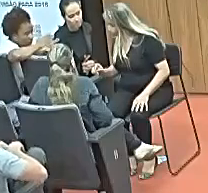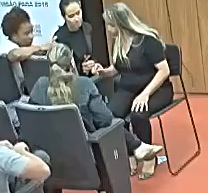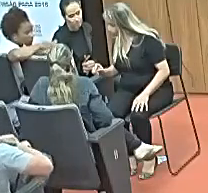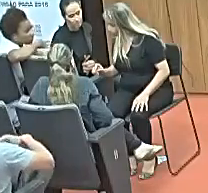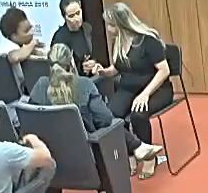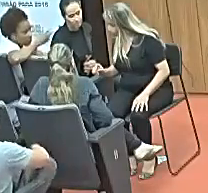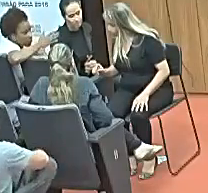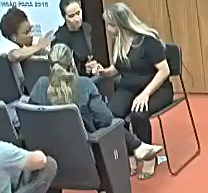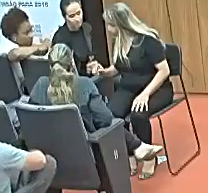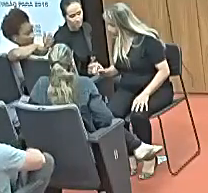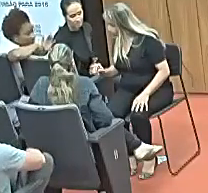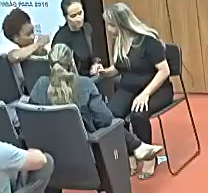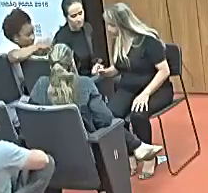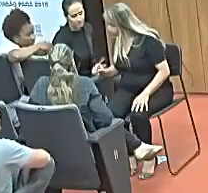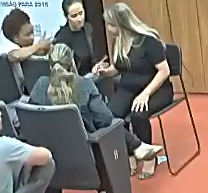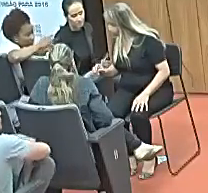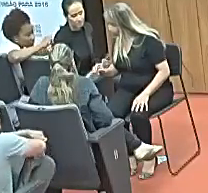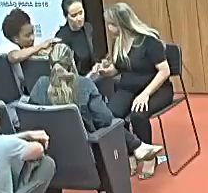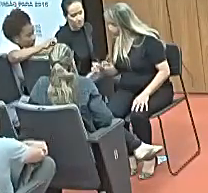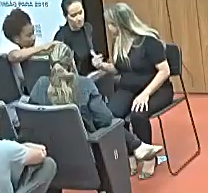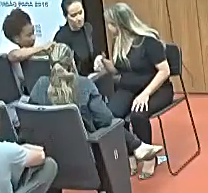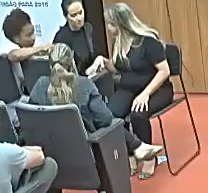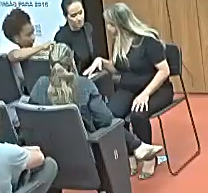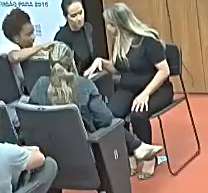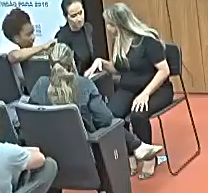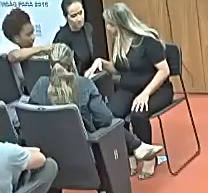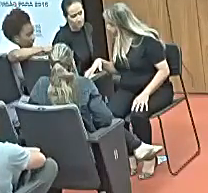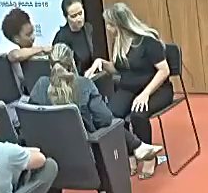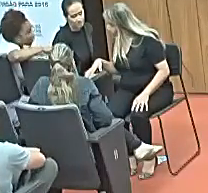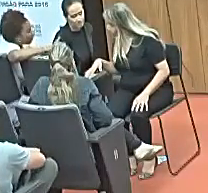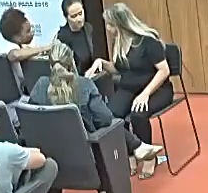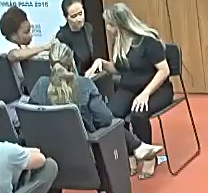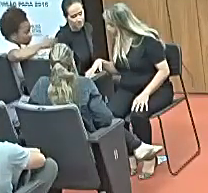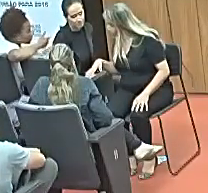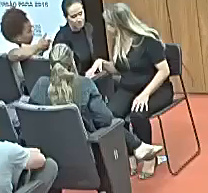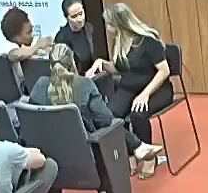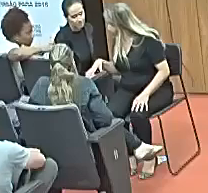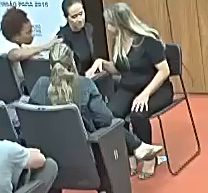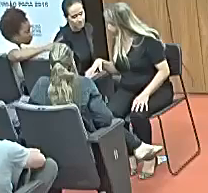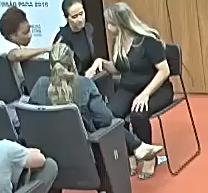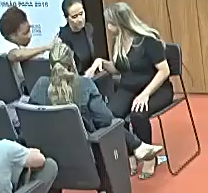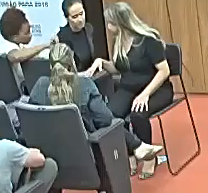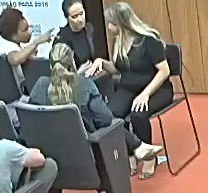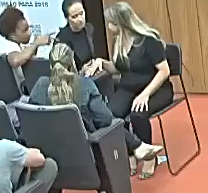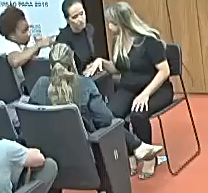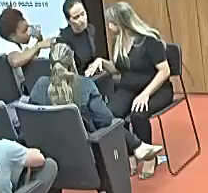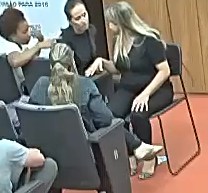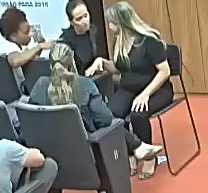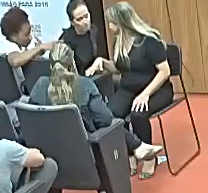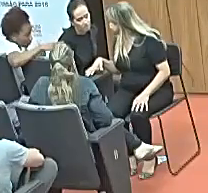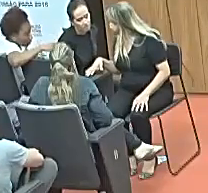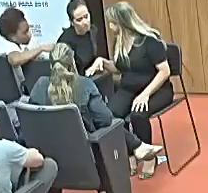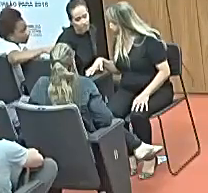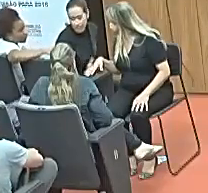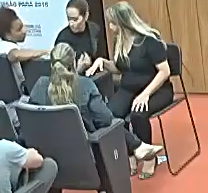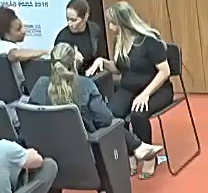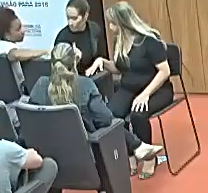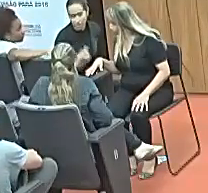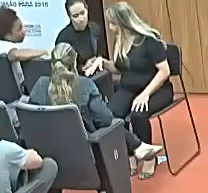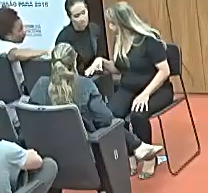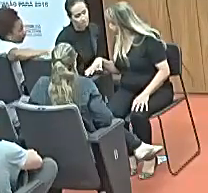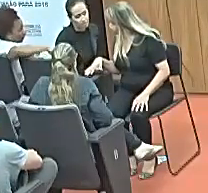foram apresentadas sugestões de alteração no piaget e de recomendações ao poder executivo no âmbito dos programas